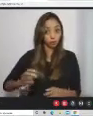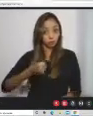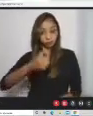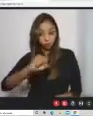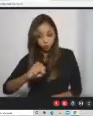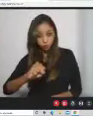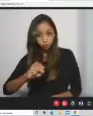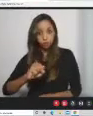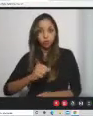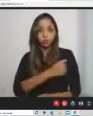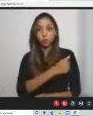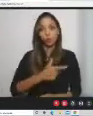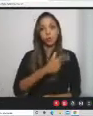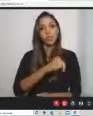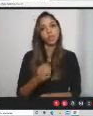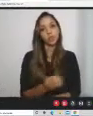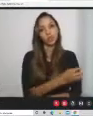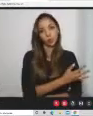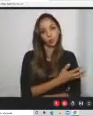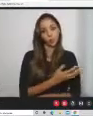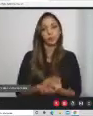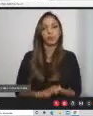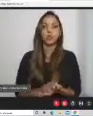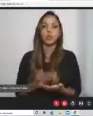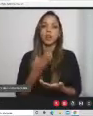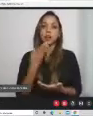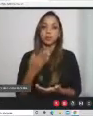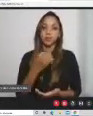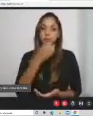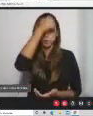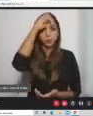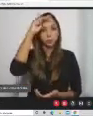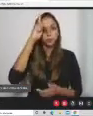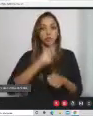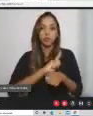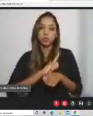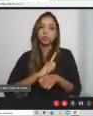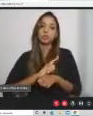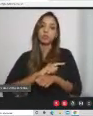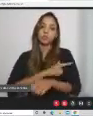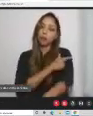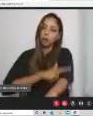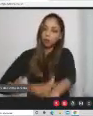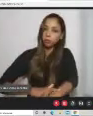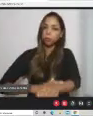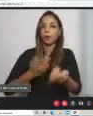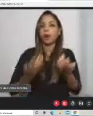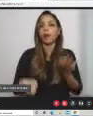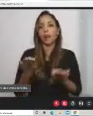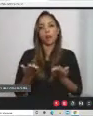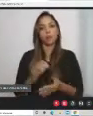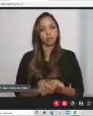Disse que torce pelo prefeito Rossano Taveira, que faça uma boa gestão de maneira educada, equilibrada, mesmo que seja de maneira ávida.